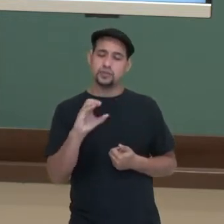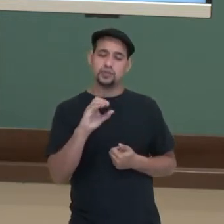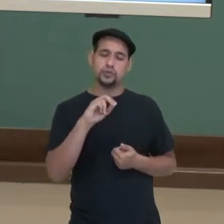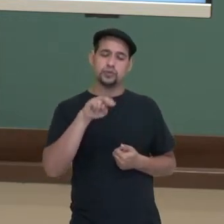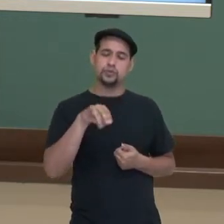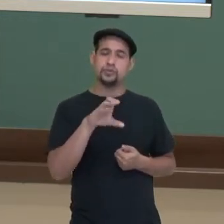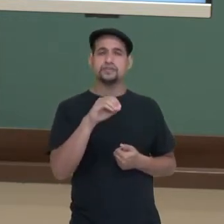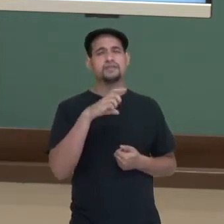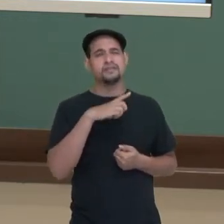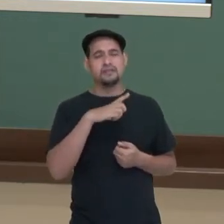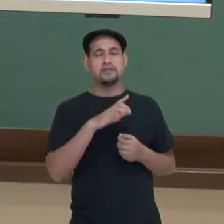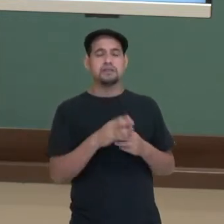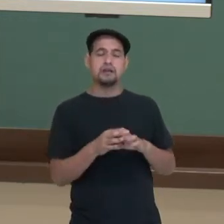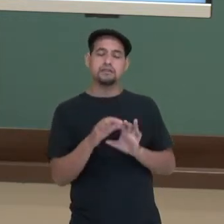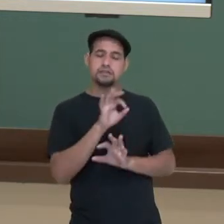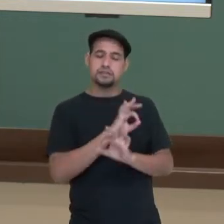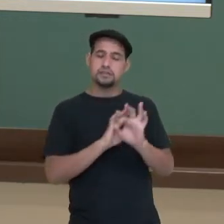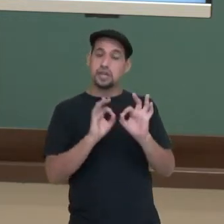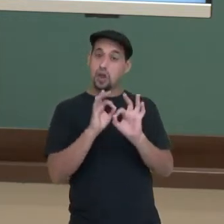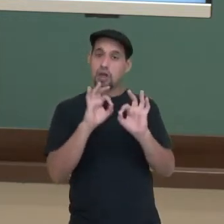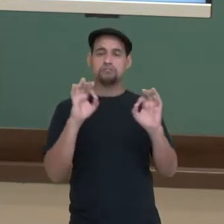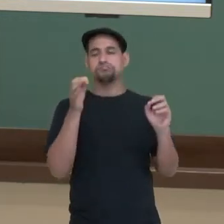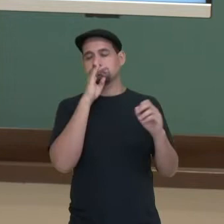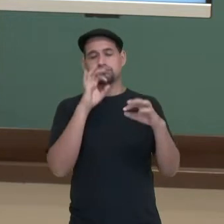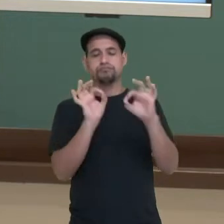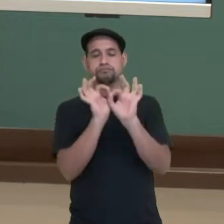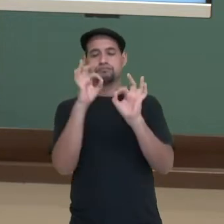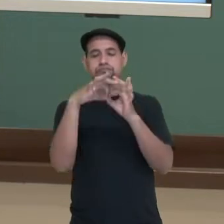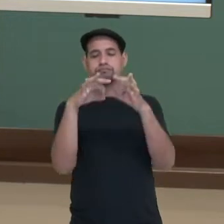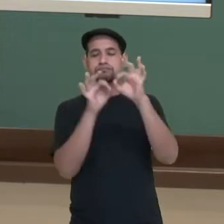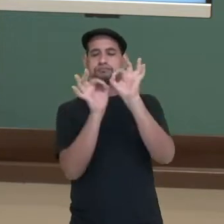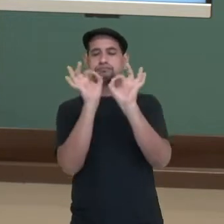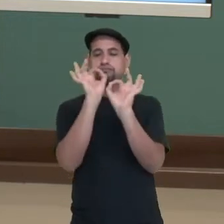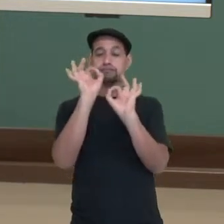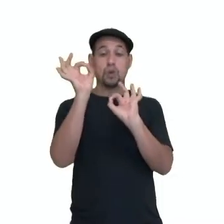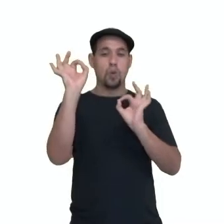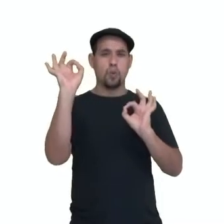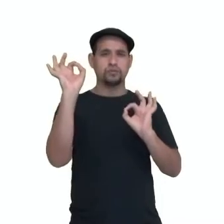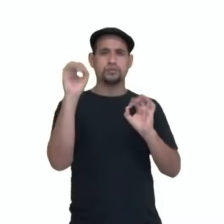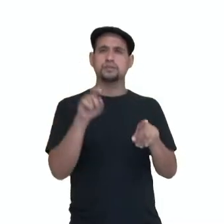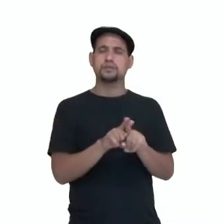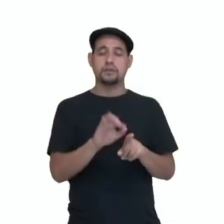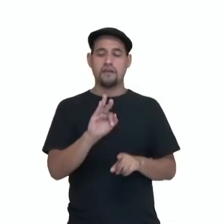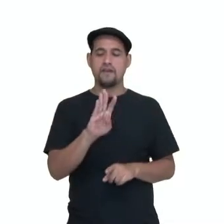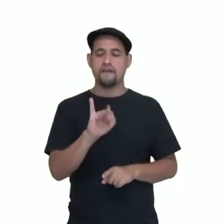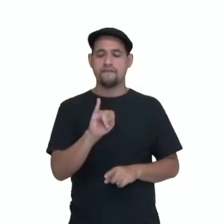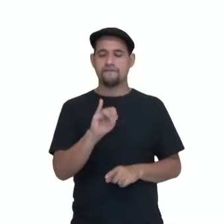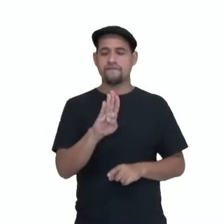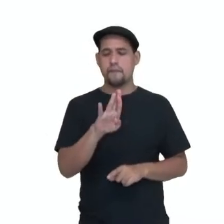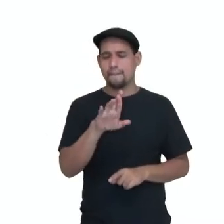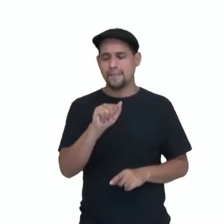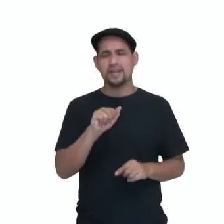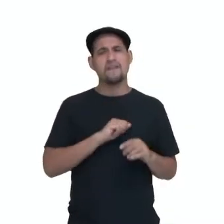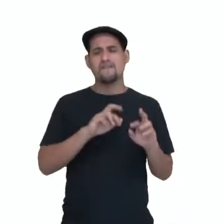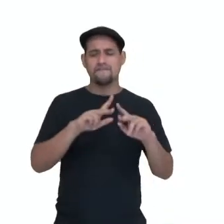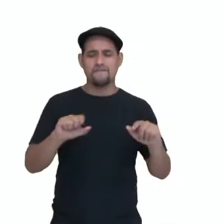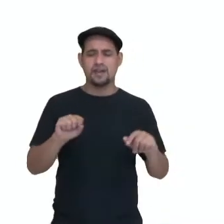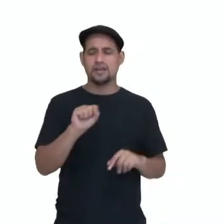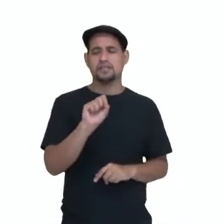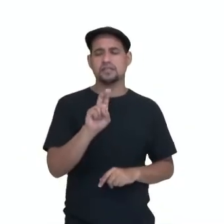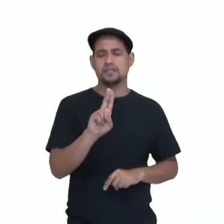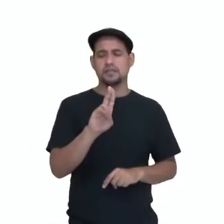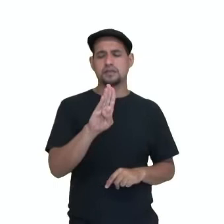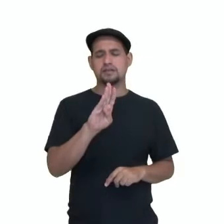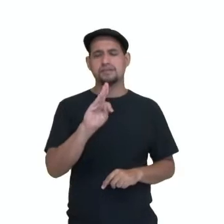tem as células longes uma da outra, possuem as fibras entre essas células e possuem muita substância